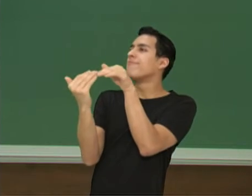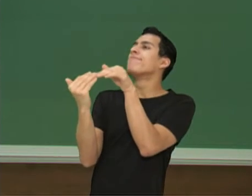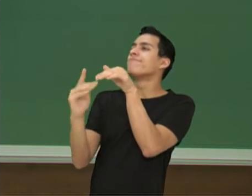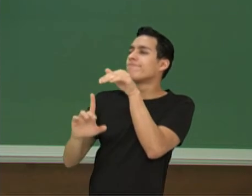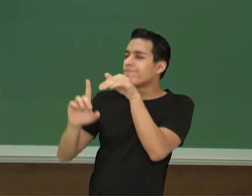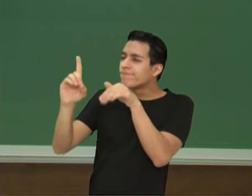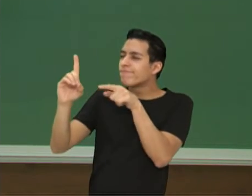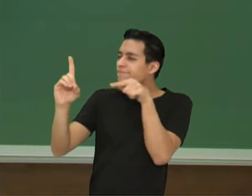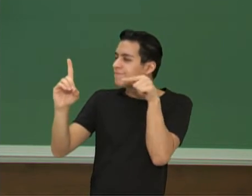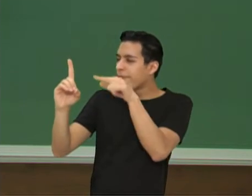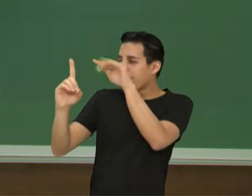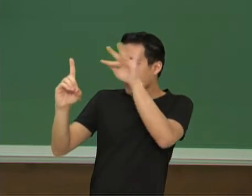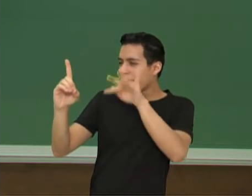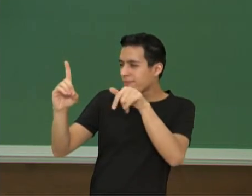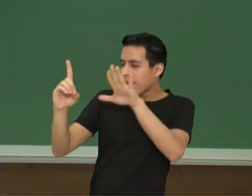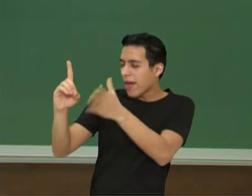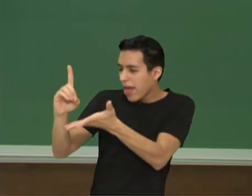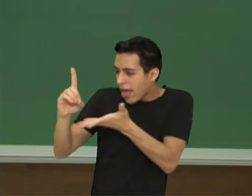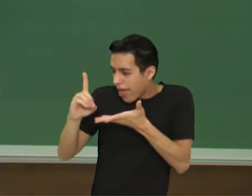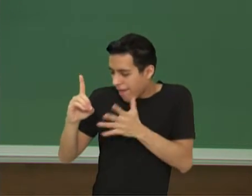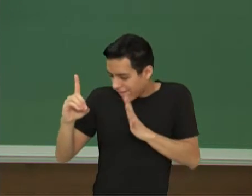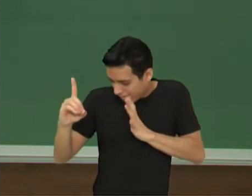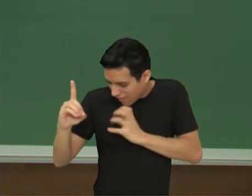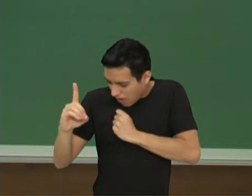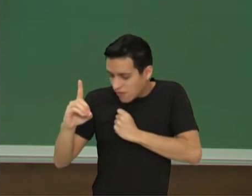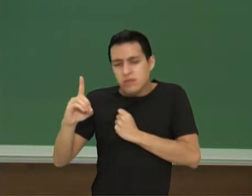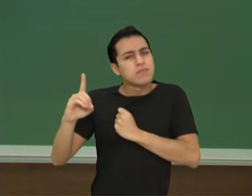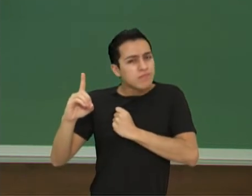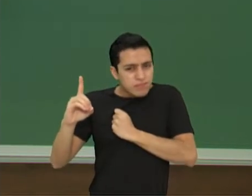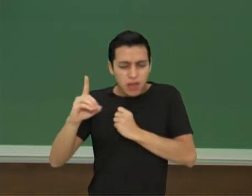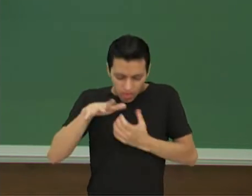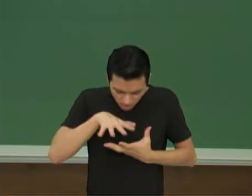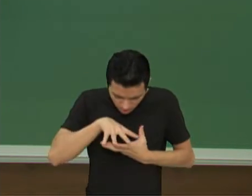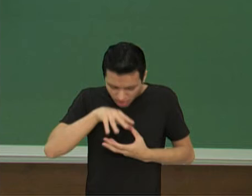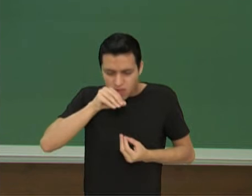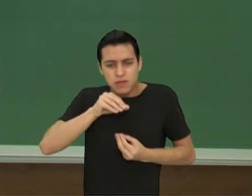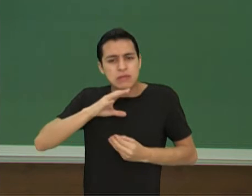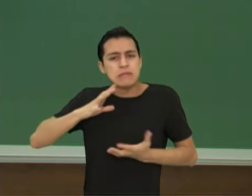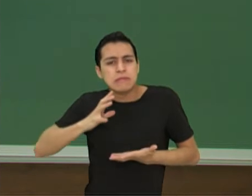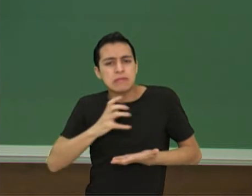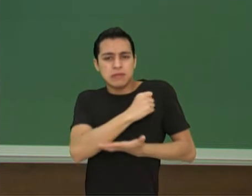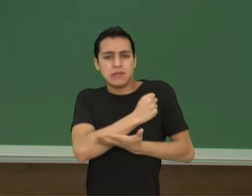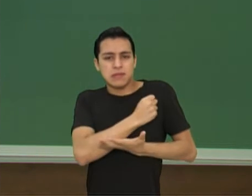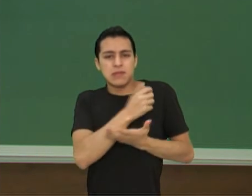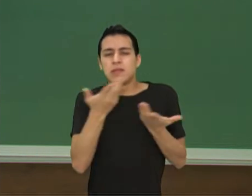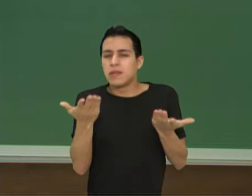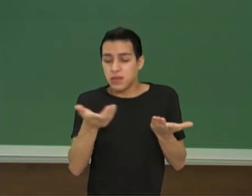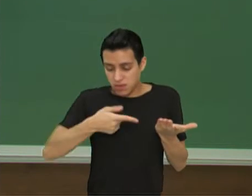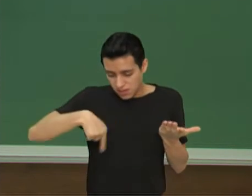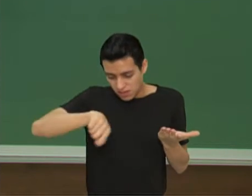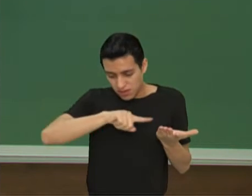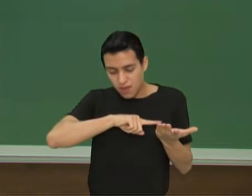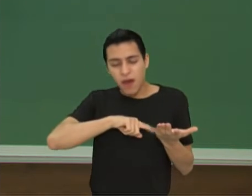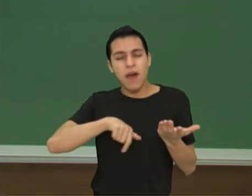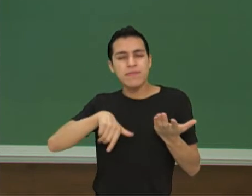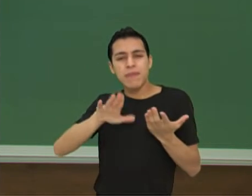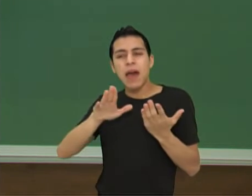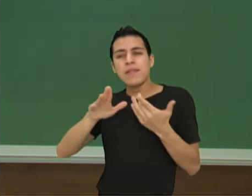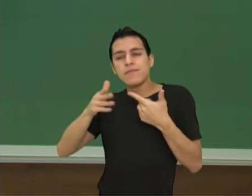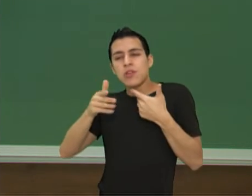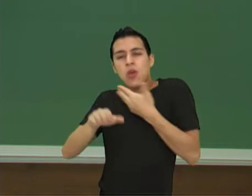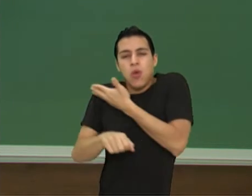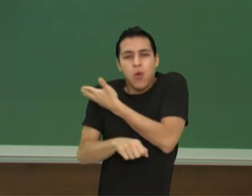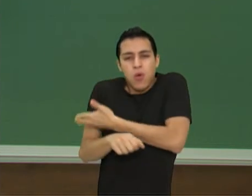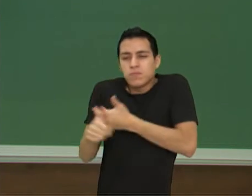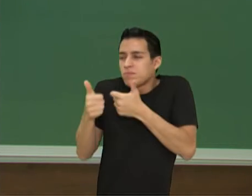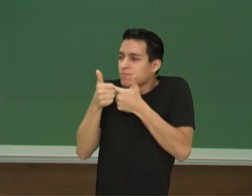que é a suprema felicidade, né? A salvação, né, da alma, enfim. Tá? Então nós temos uma tendência a nos aproximar, mas